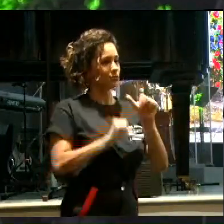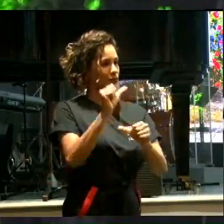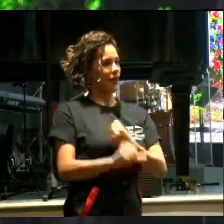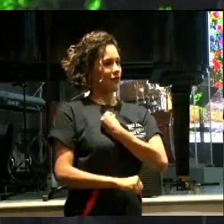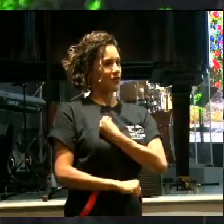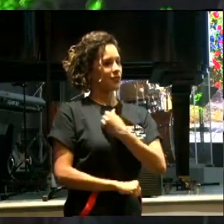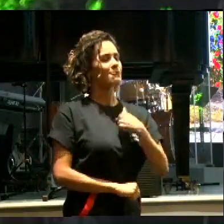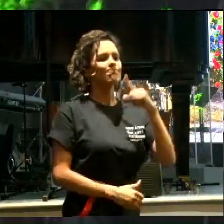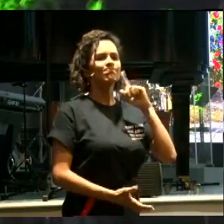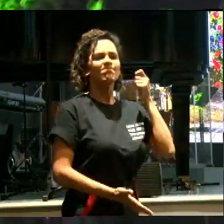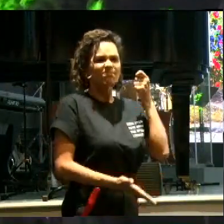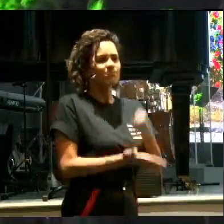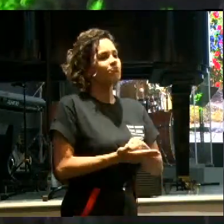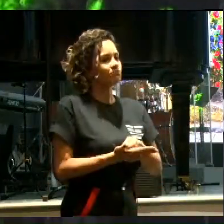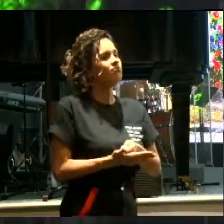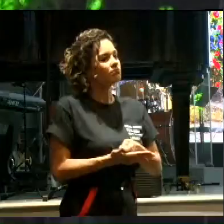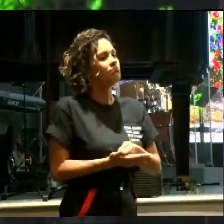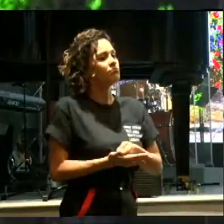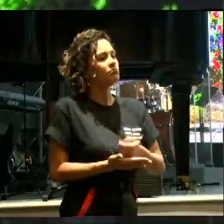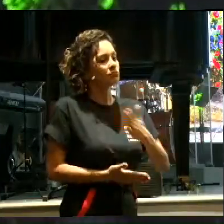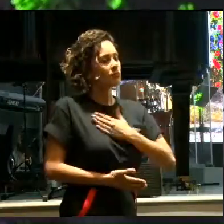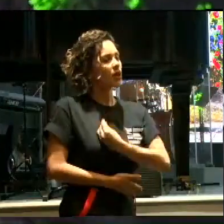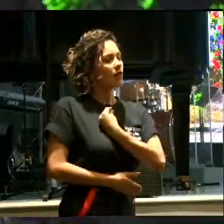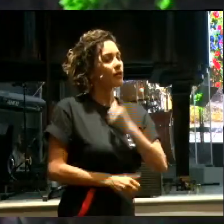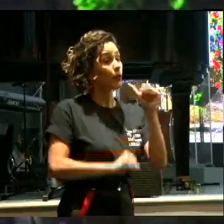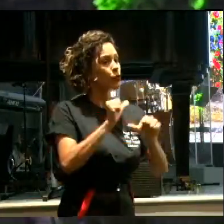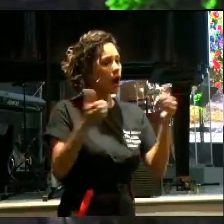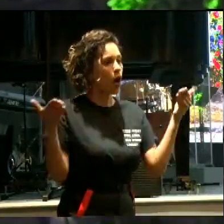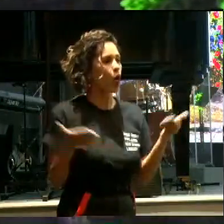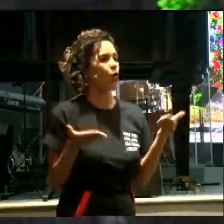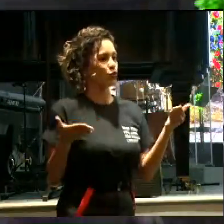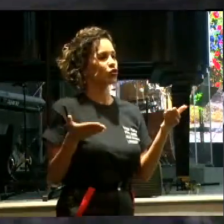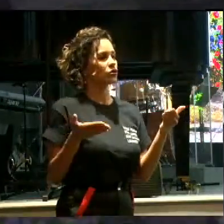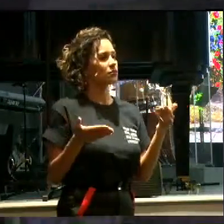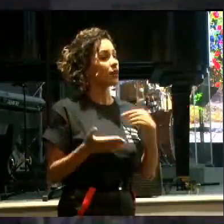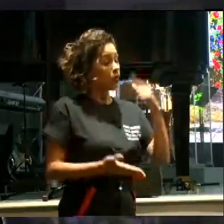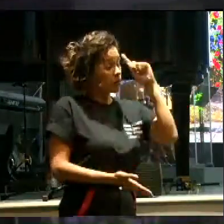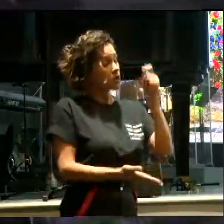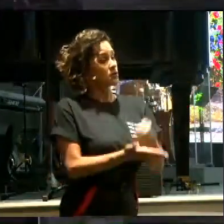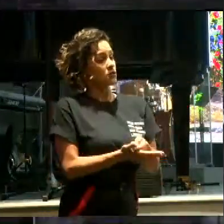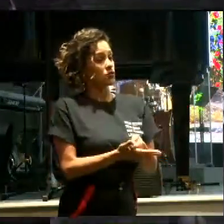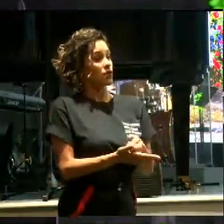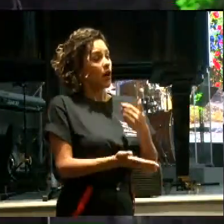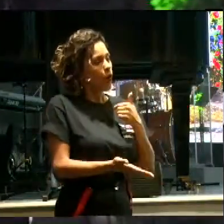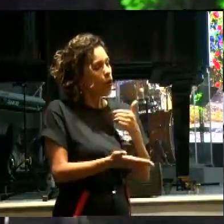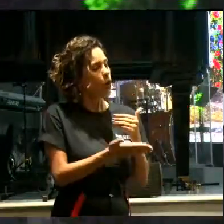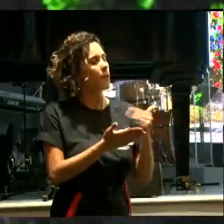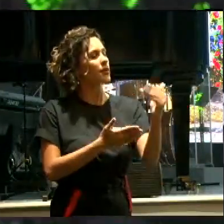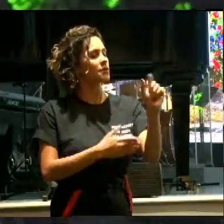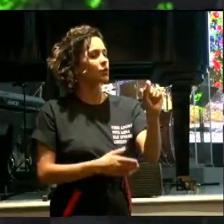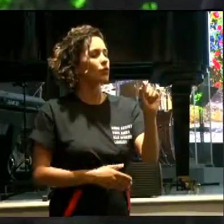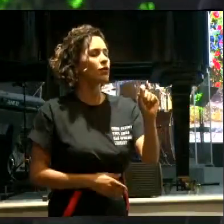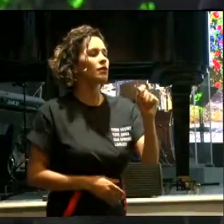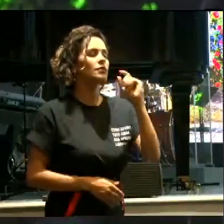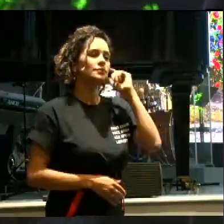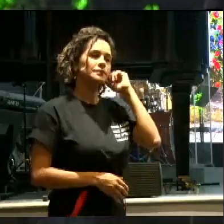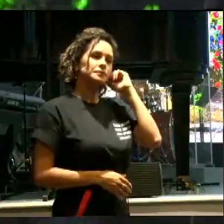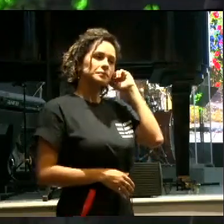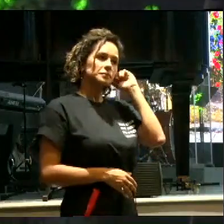eu decidi que aquele dia era o dia da minha mudança de vida. E eu comecei a